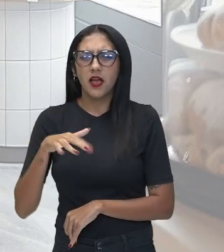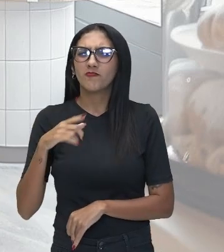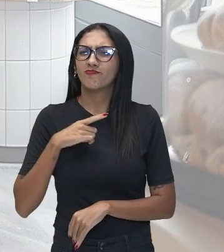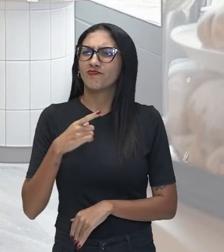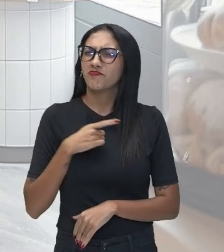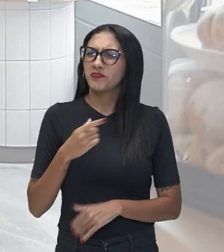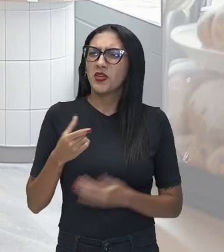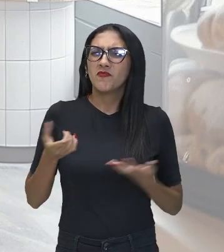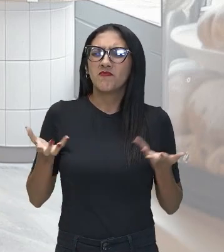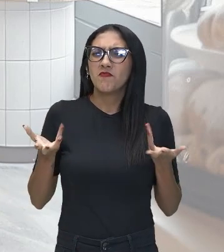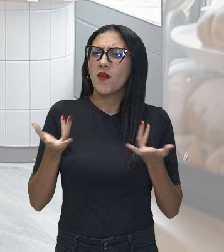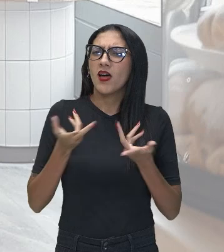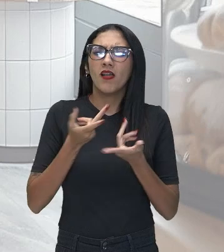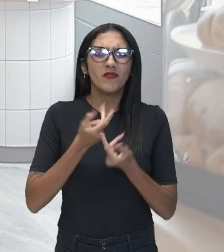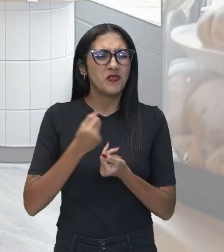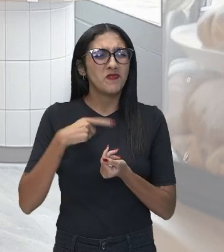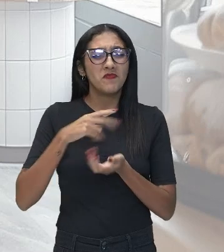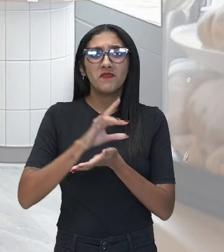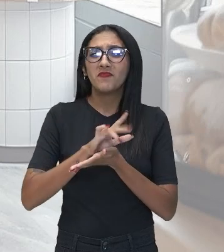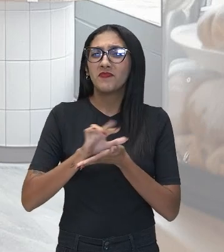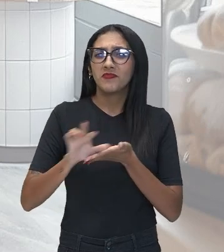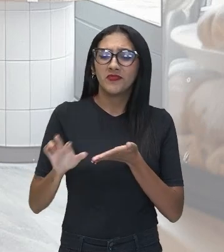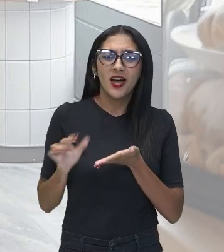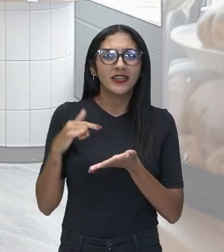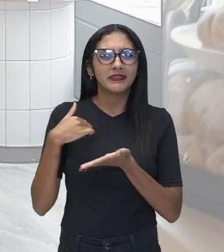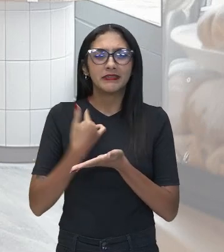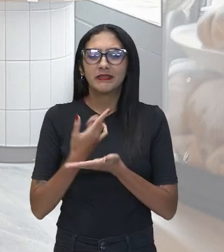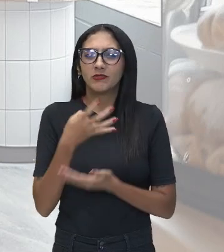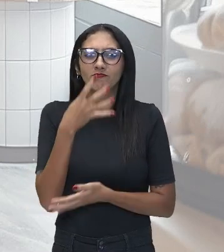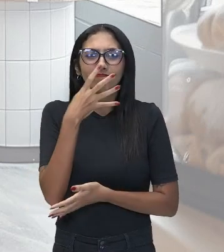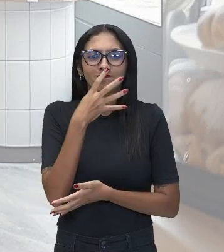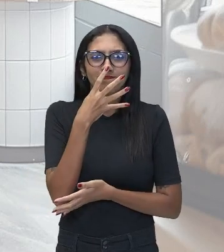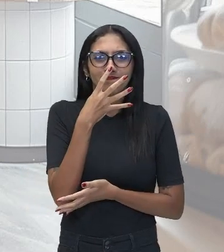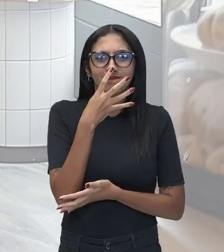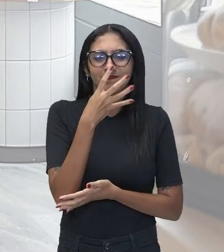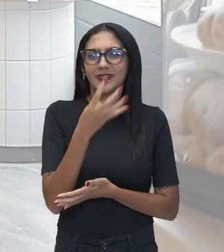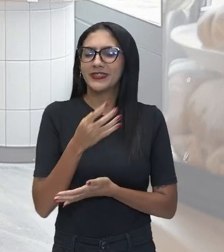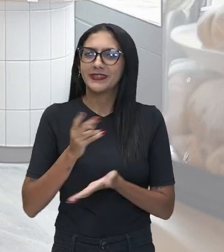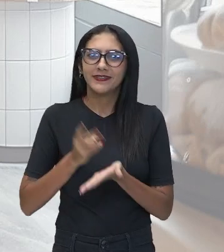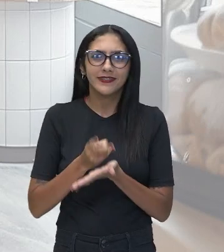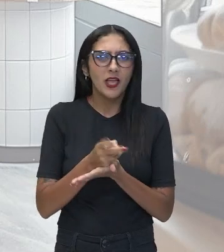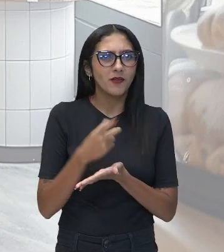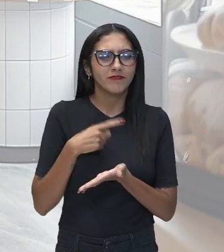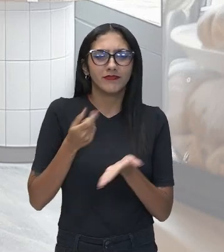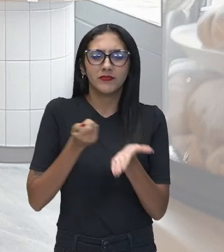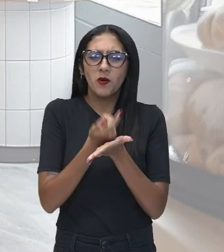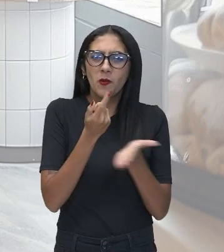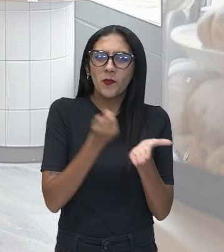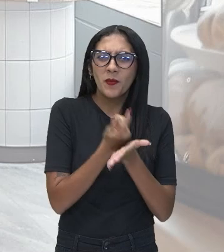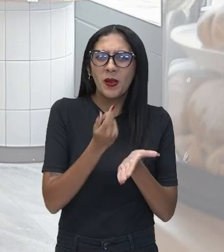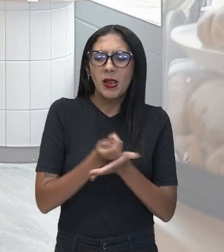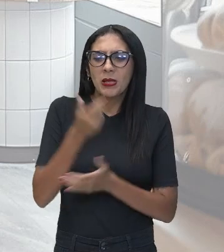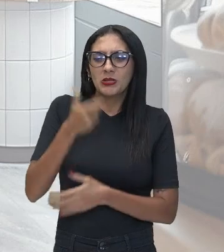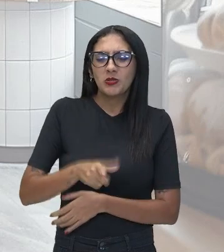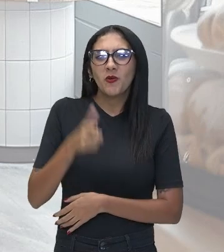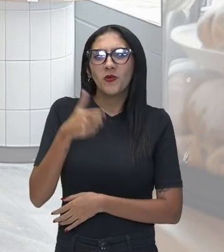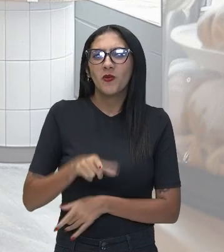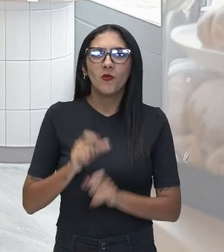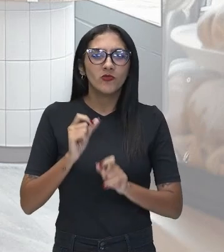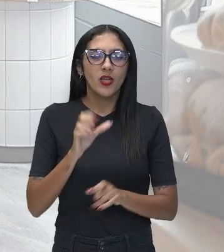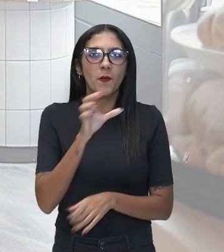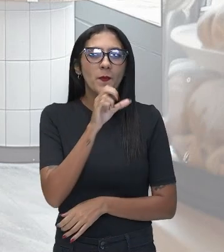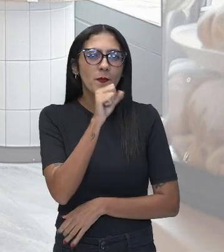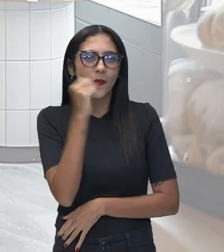carboidratos, né? Aqueles carboidratos que enchem os olhos e a gente vai lá e sempre quer comprar mais um, que são os pães,